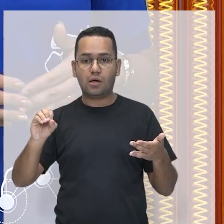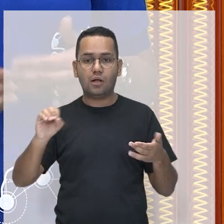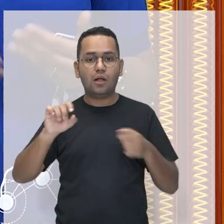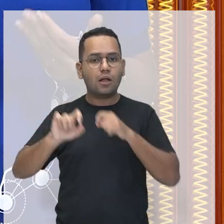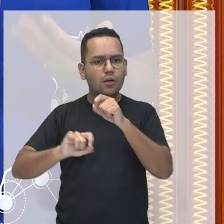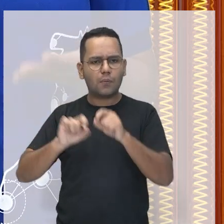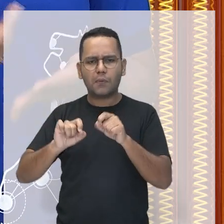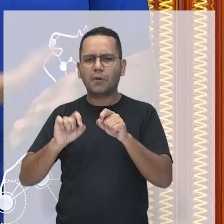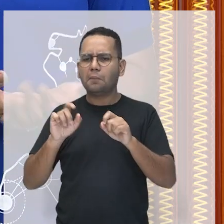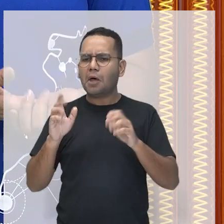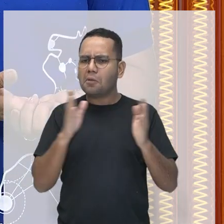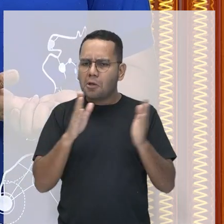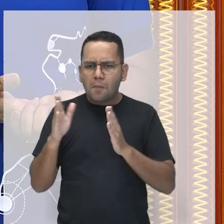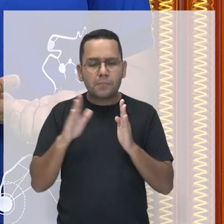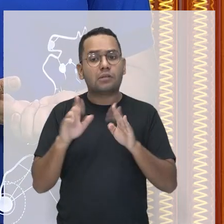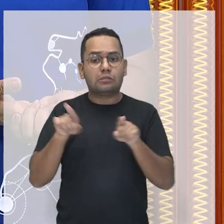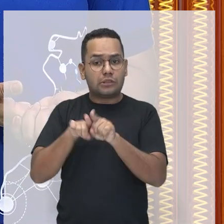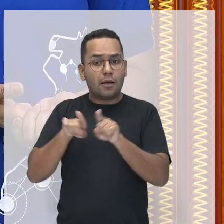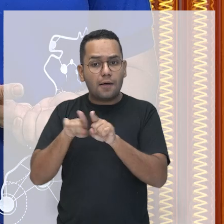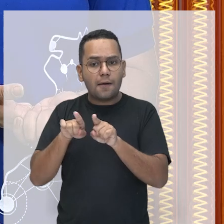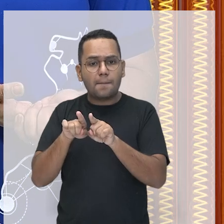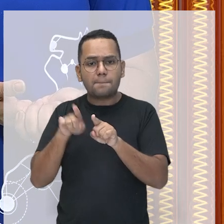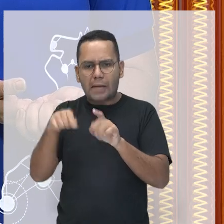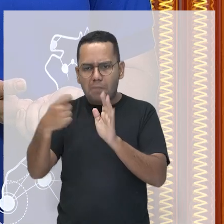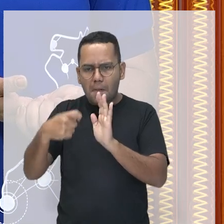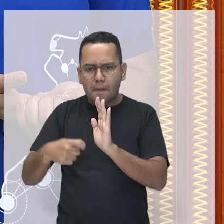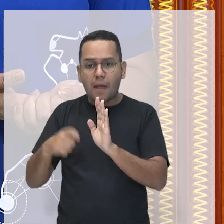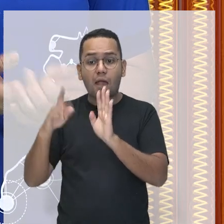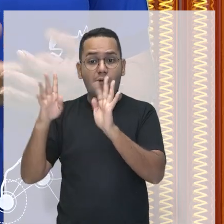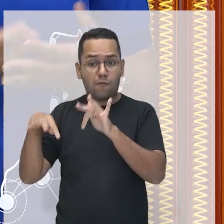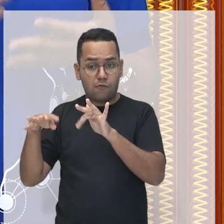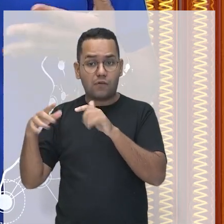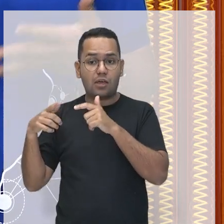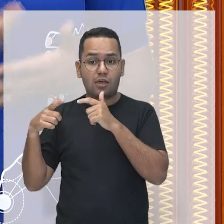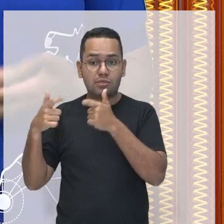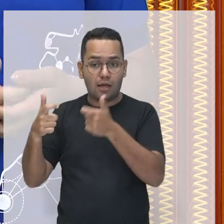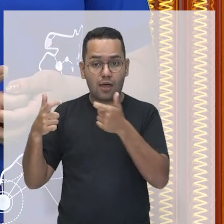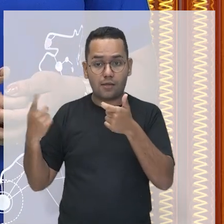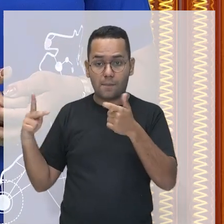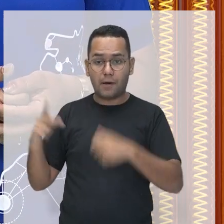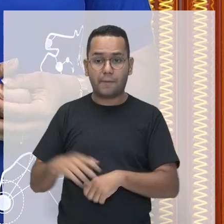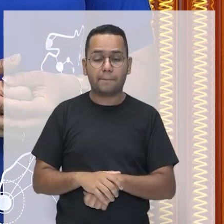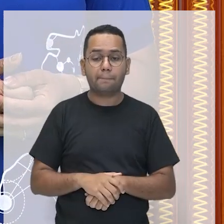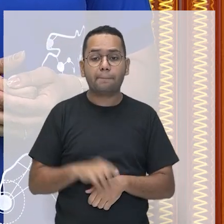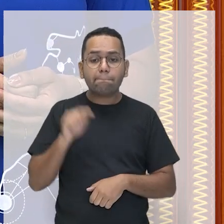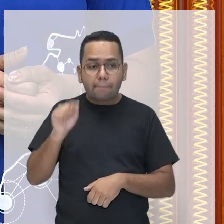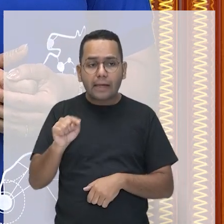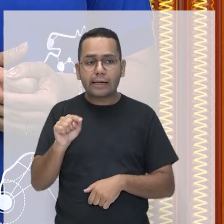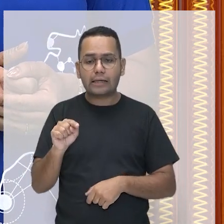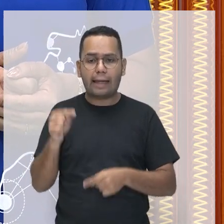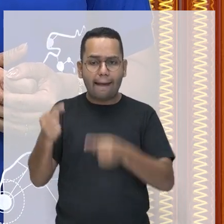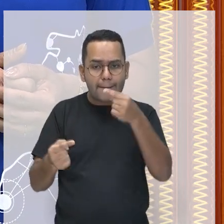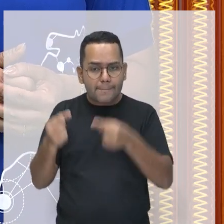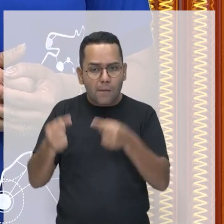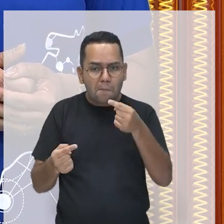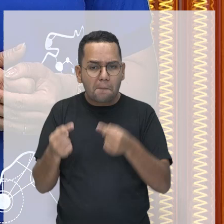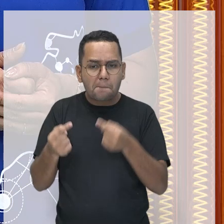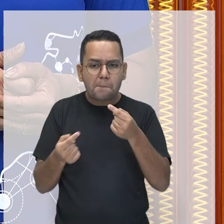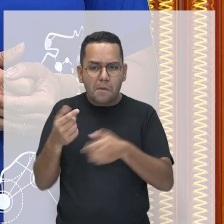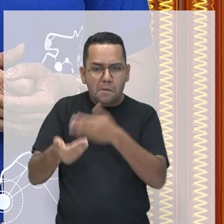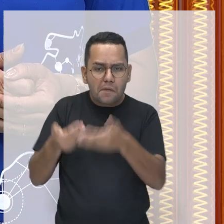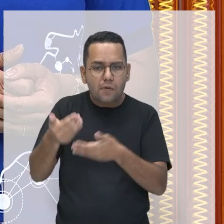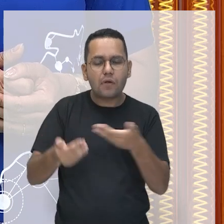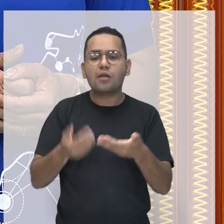Paraguai, e sua atuação como articulador político foram cruciais para o sucesso da proclamação